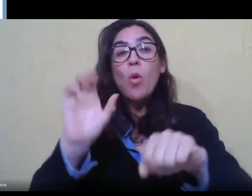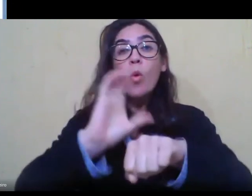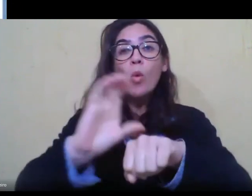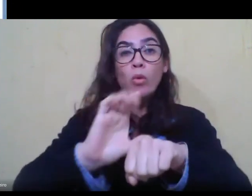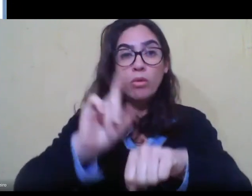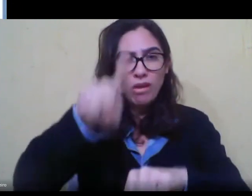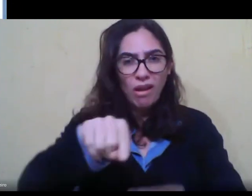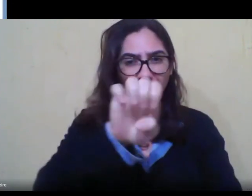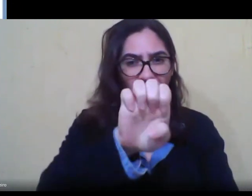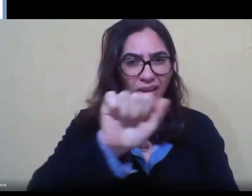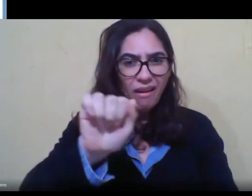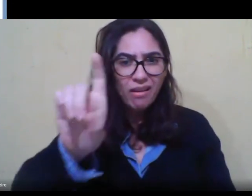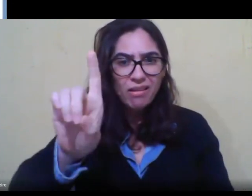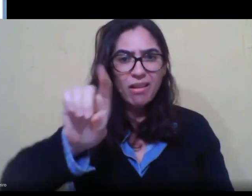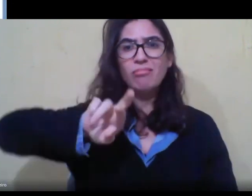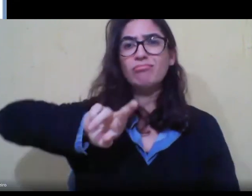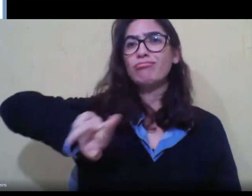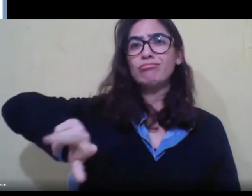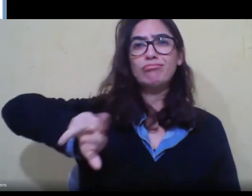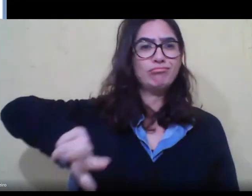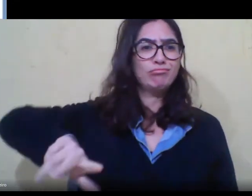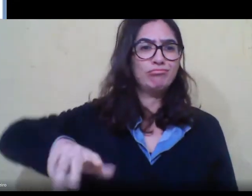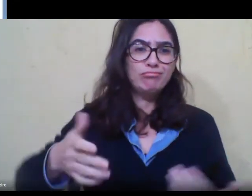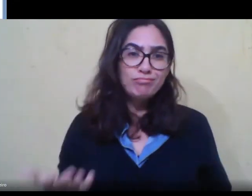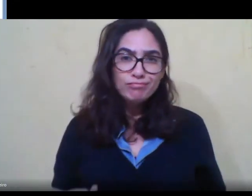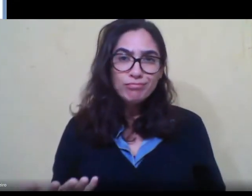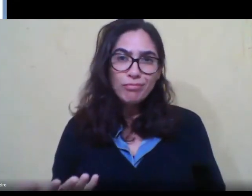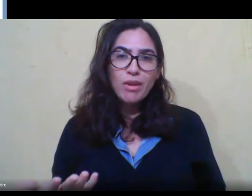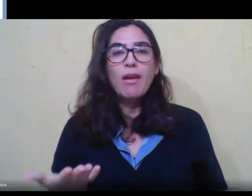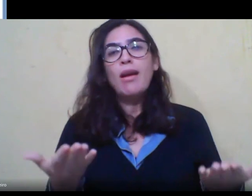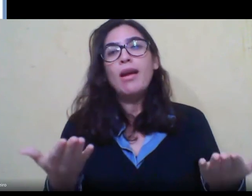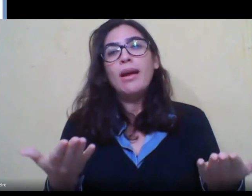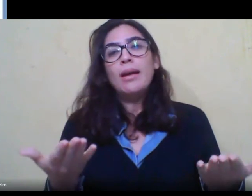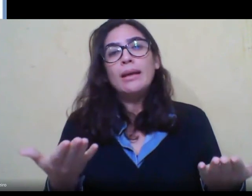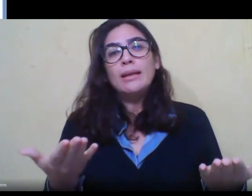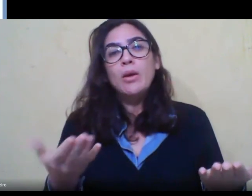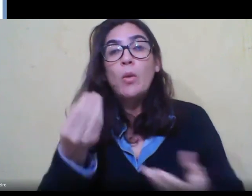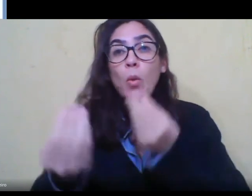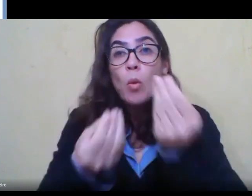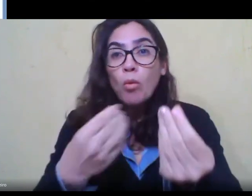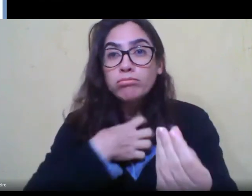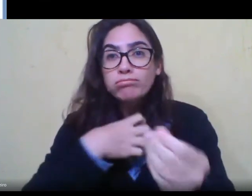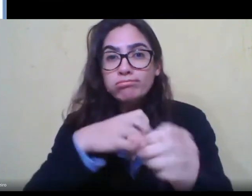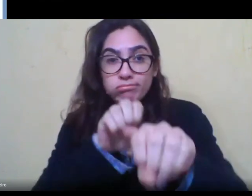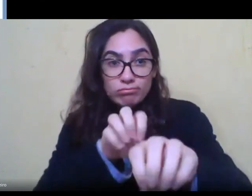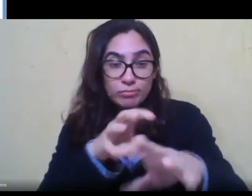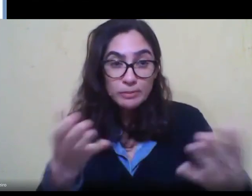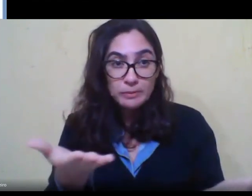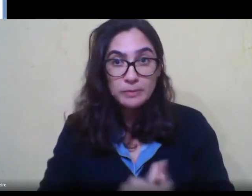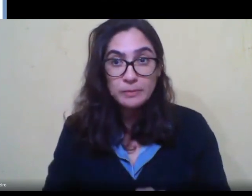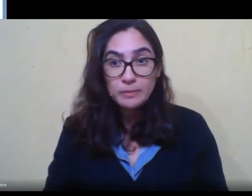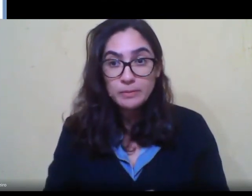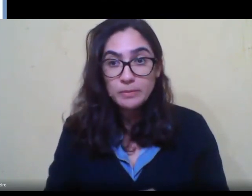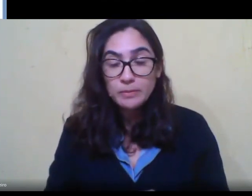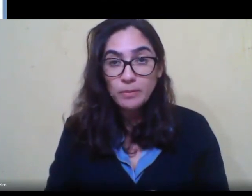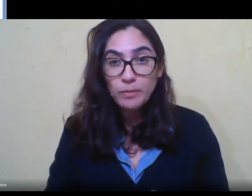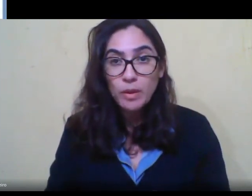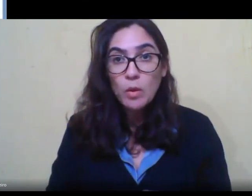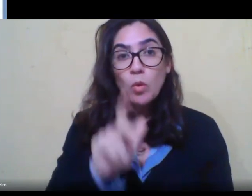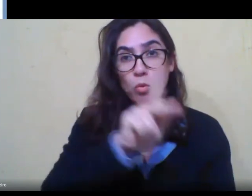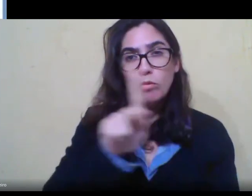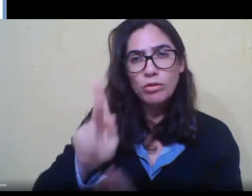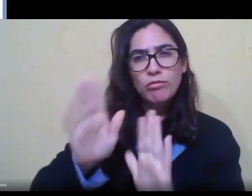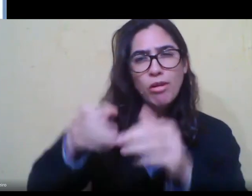O professor Mil comentava certas vezes da questão do híbrido, mas nem isso nós temos vivenciado. Com relação